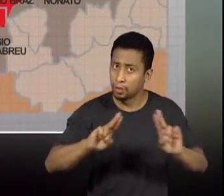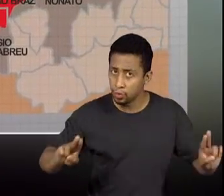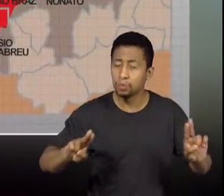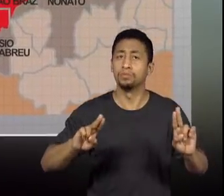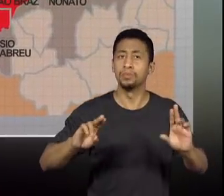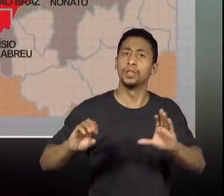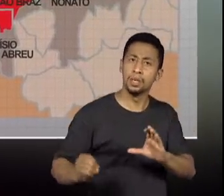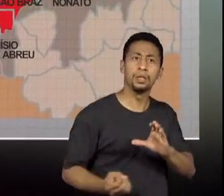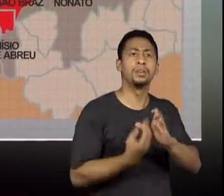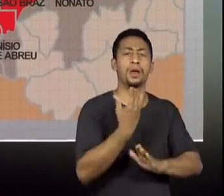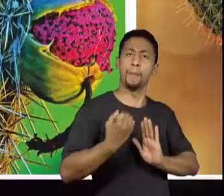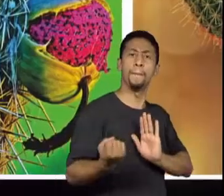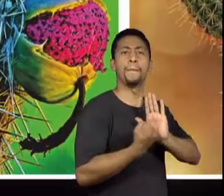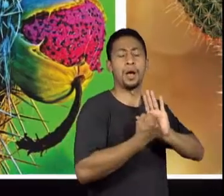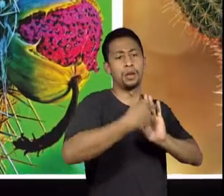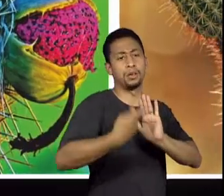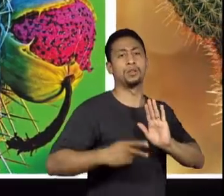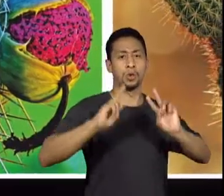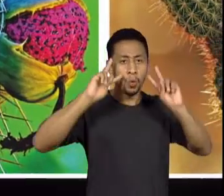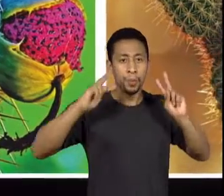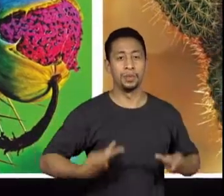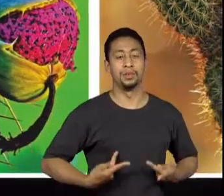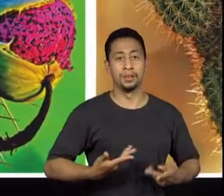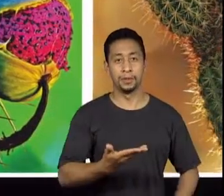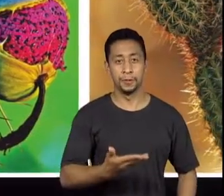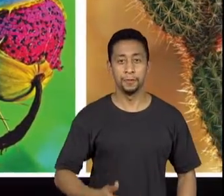e natural da humanidade.